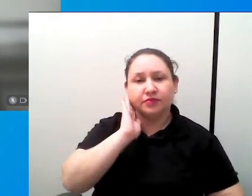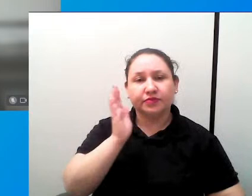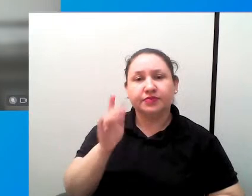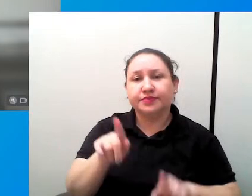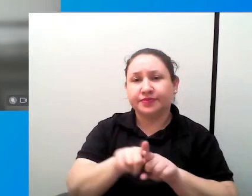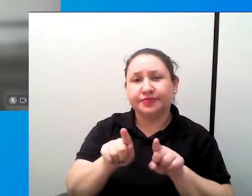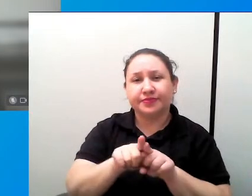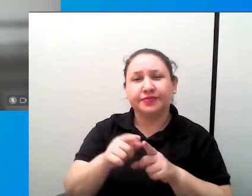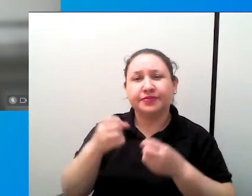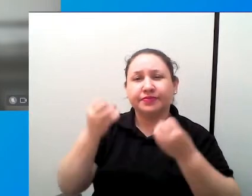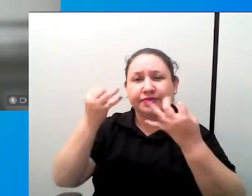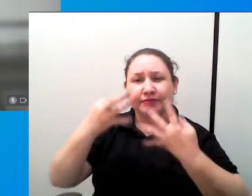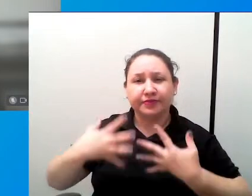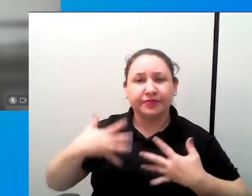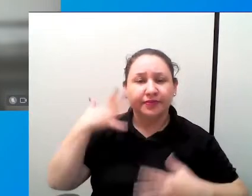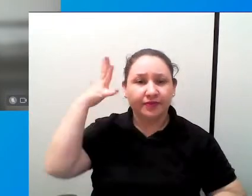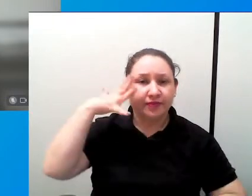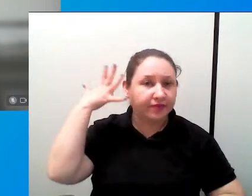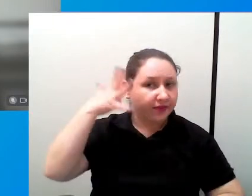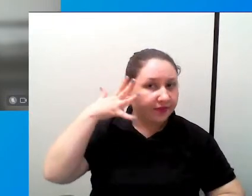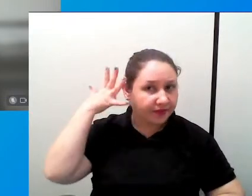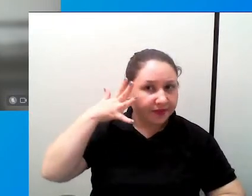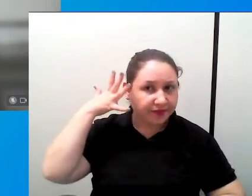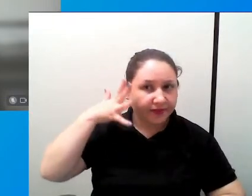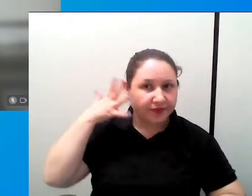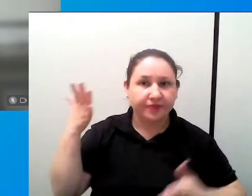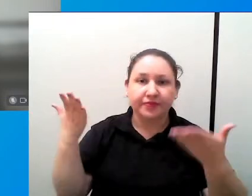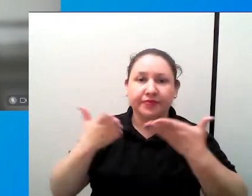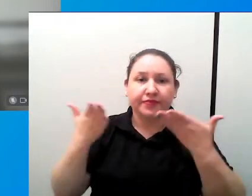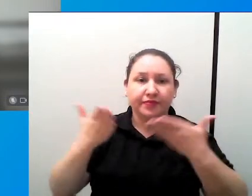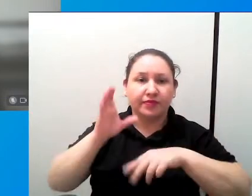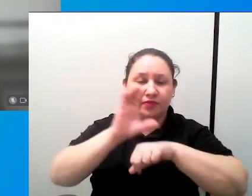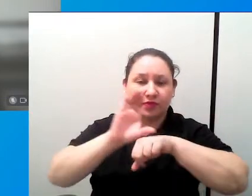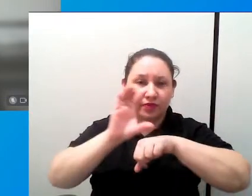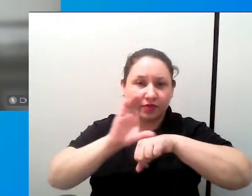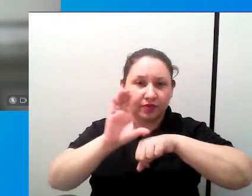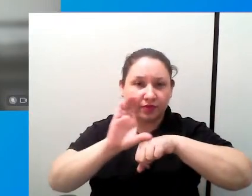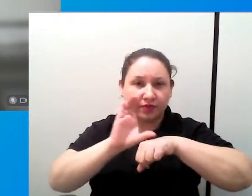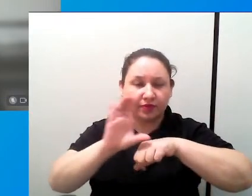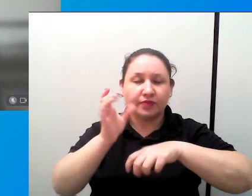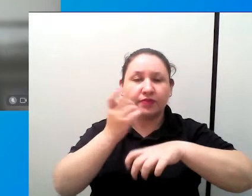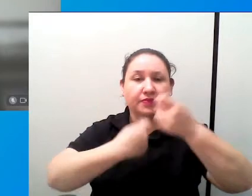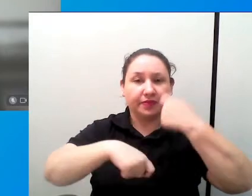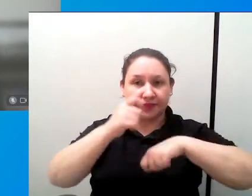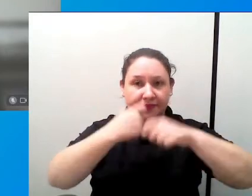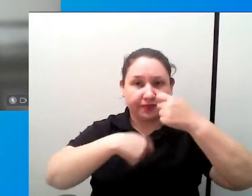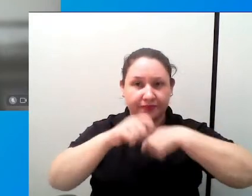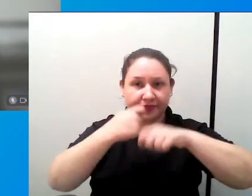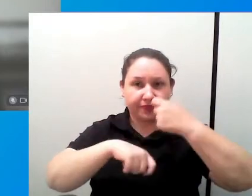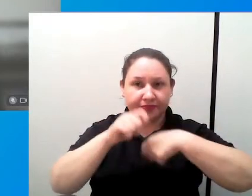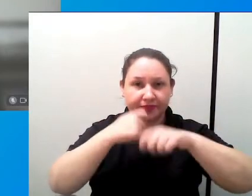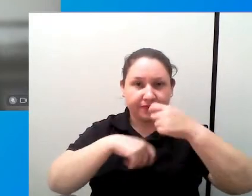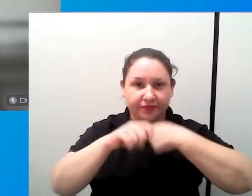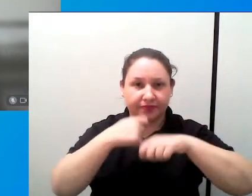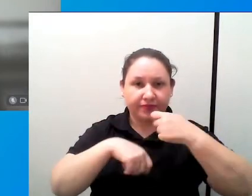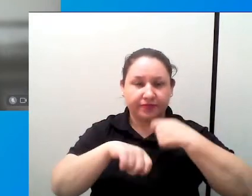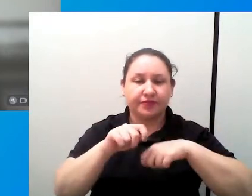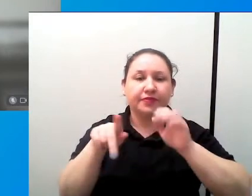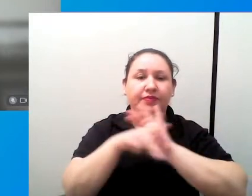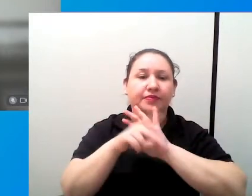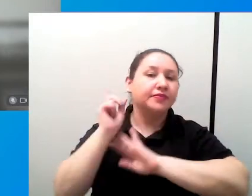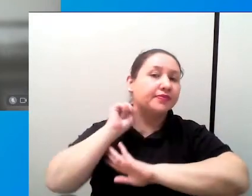experiência da curricularização da extensão no curso superior em administração, do campus Pato de Minas,